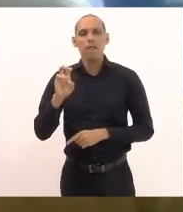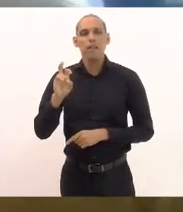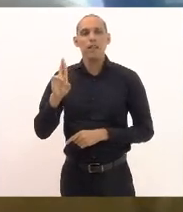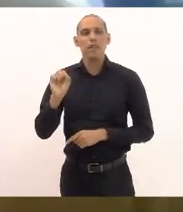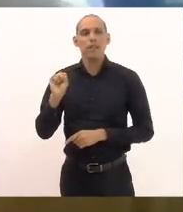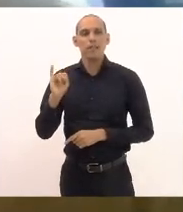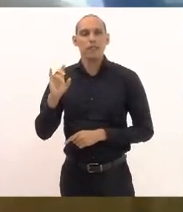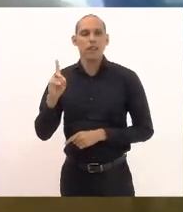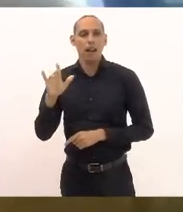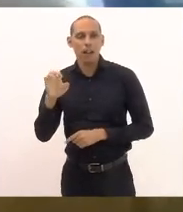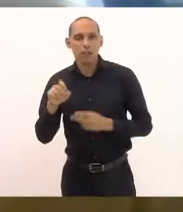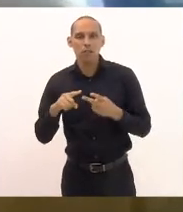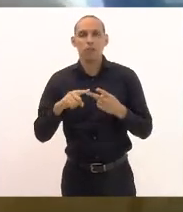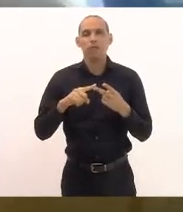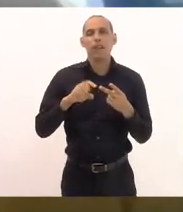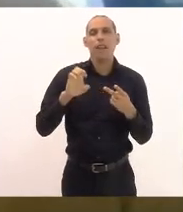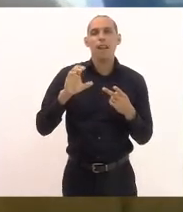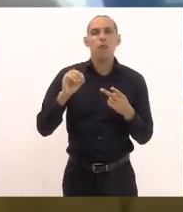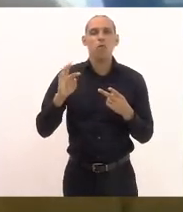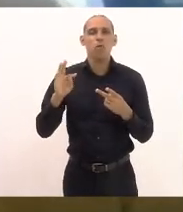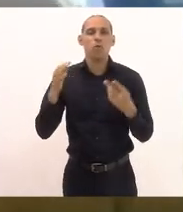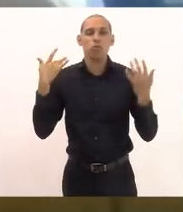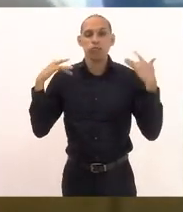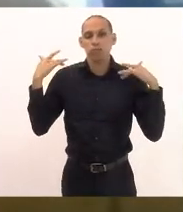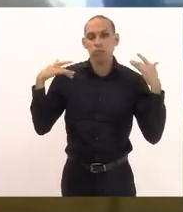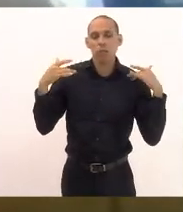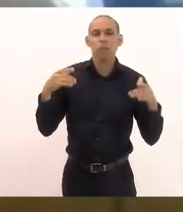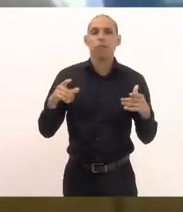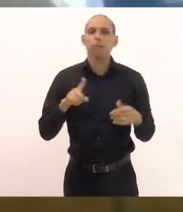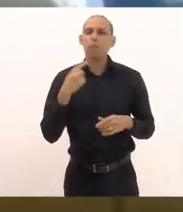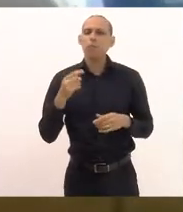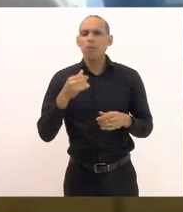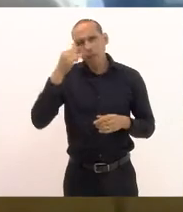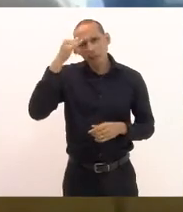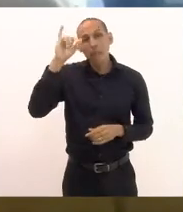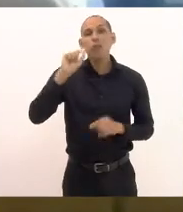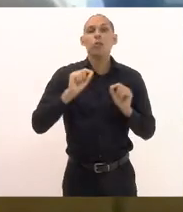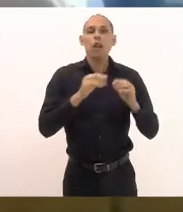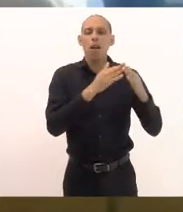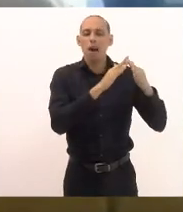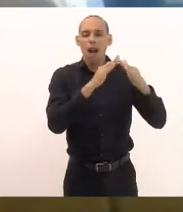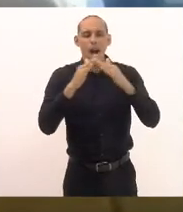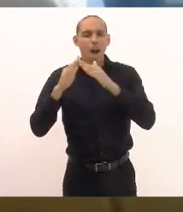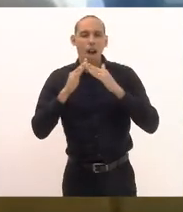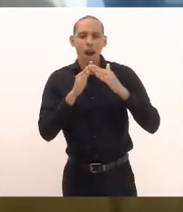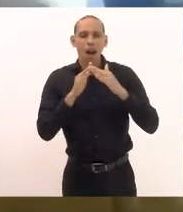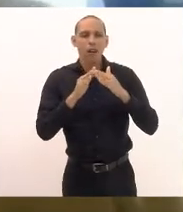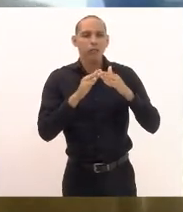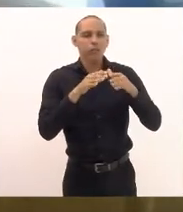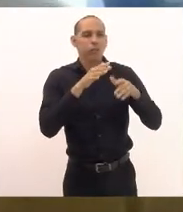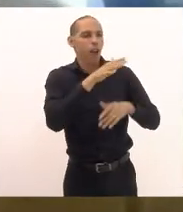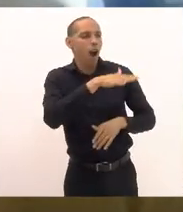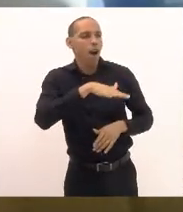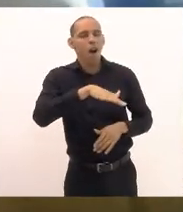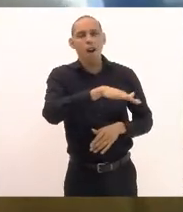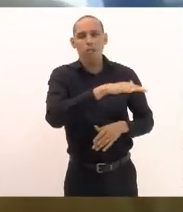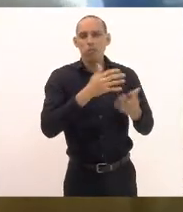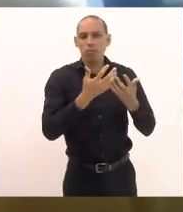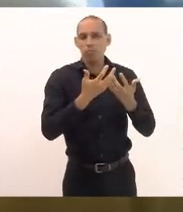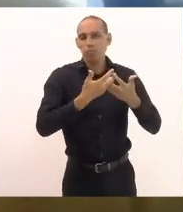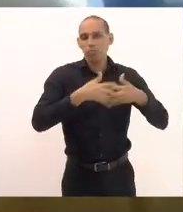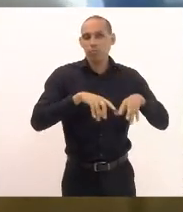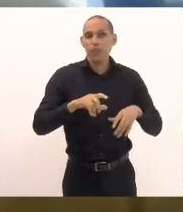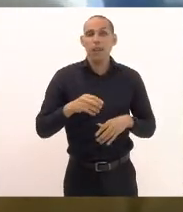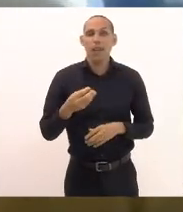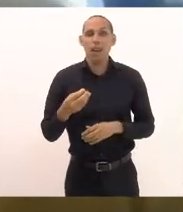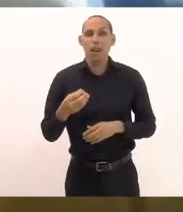e favelização em áreas íngremes do município de Petrópolis. É mais uma contribuição da Assembleia, que já deu 30 milhões